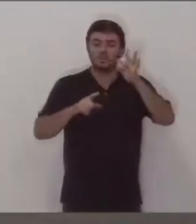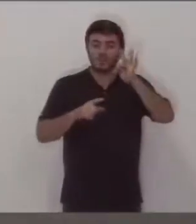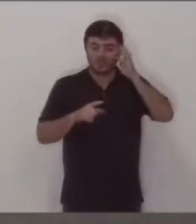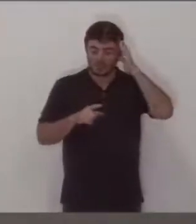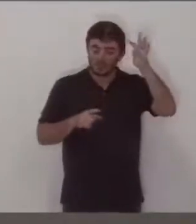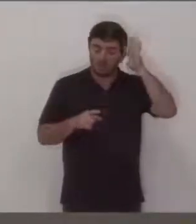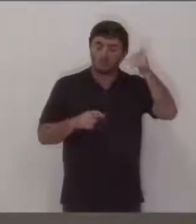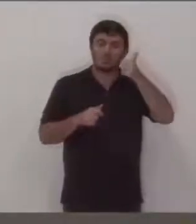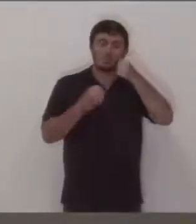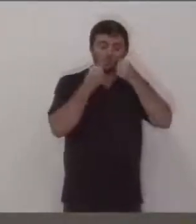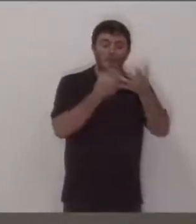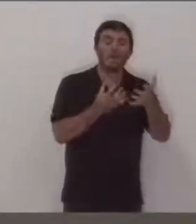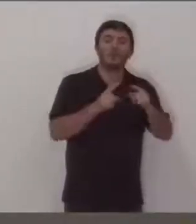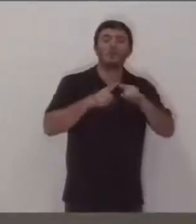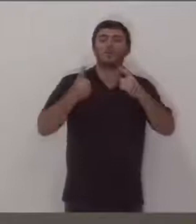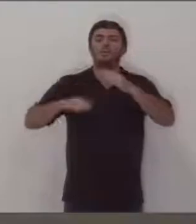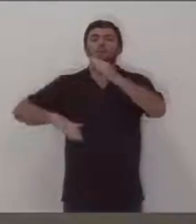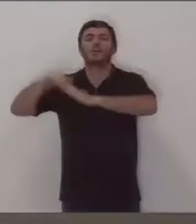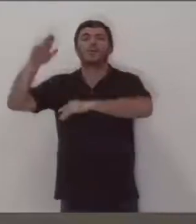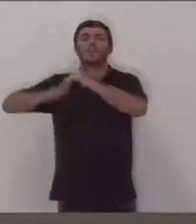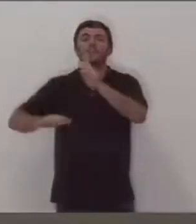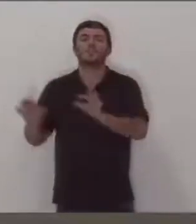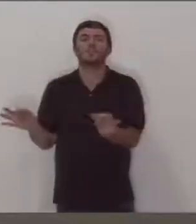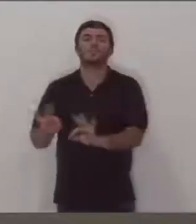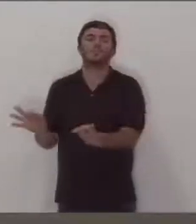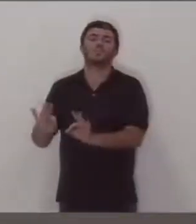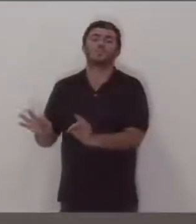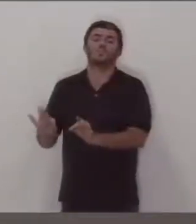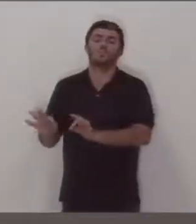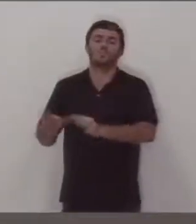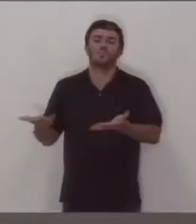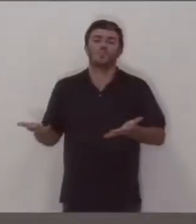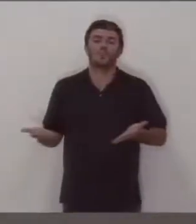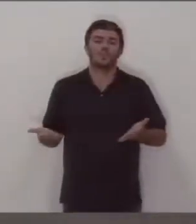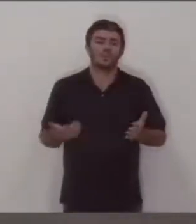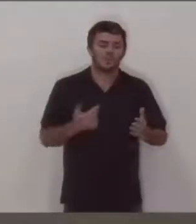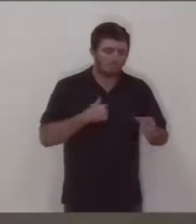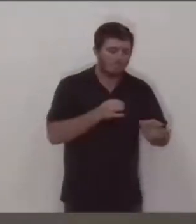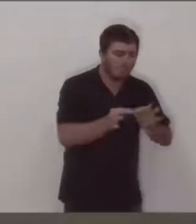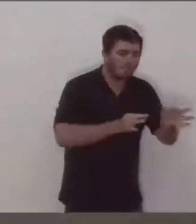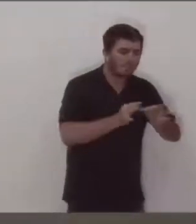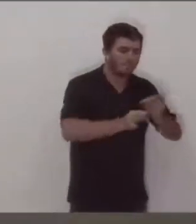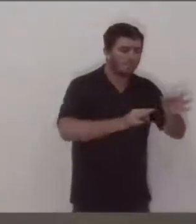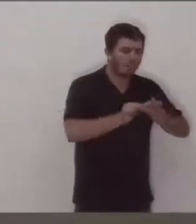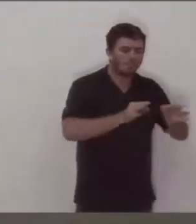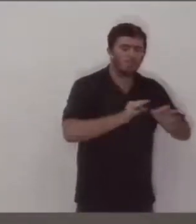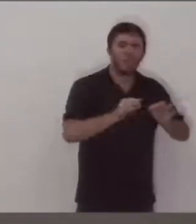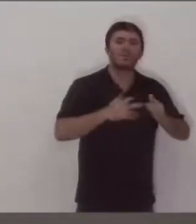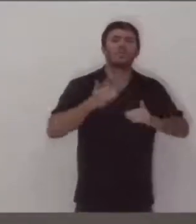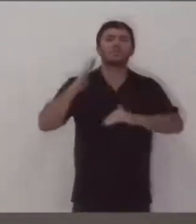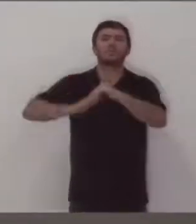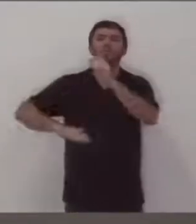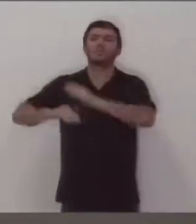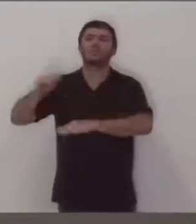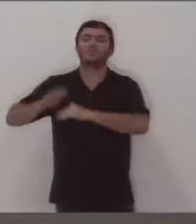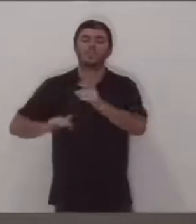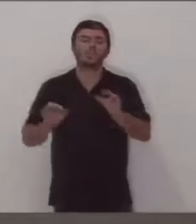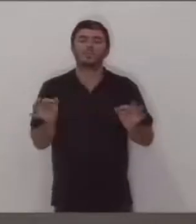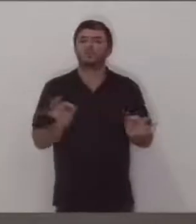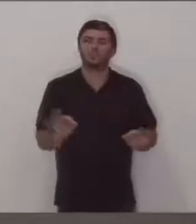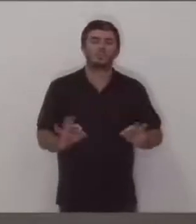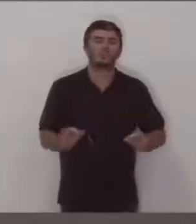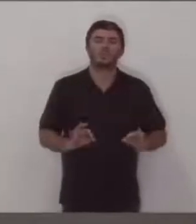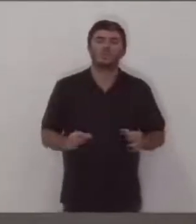É quase que um pecado, vamos chamar assim. A gente planeja e não faz ação prática. Então aqui, né, dentro, e volto a falar, um ótimo plano,